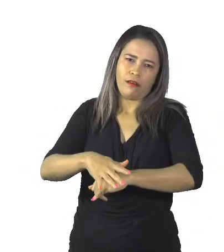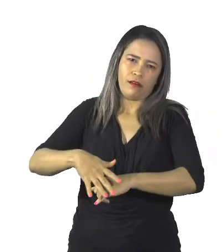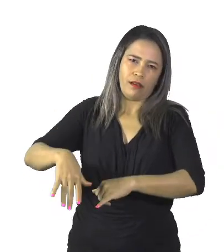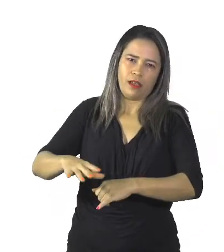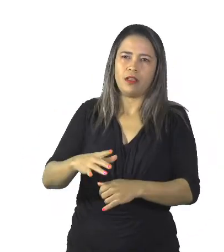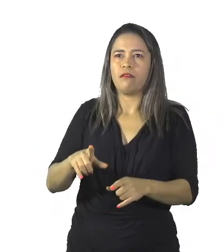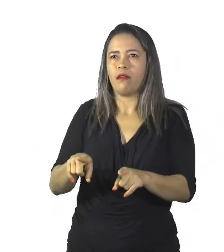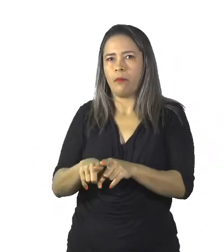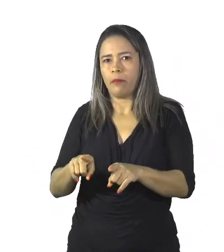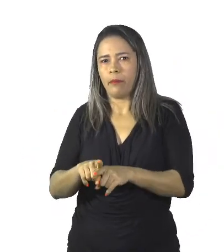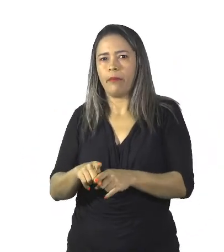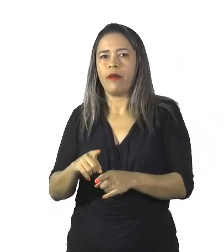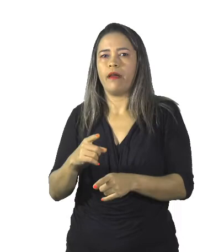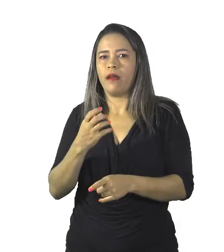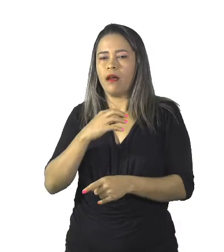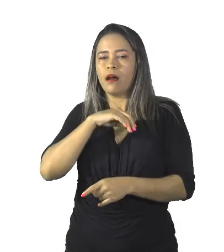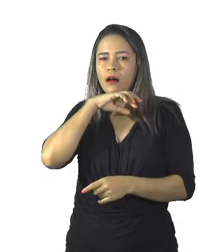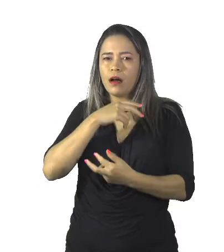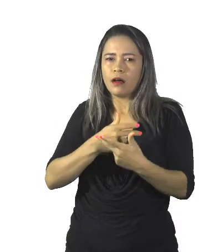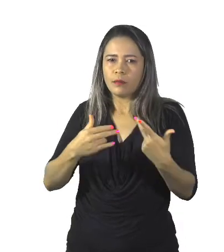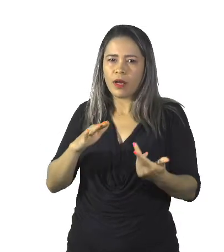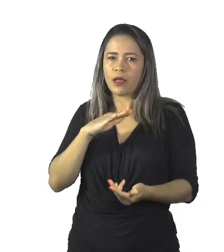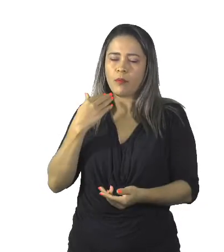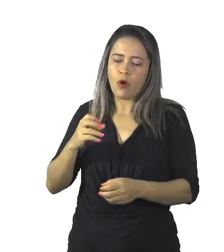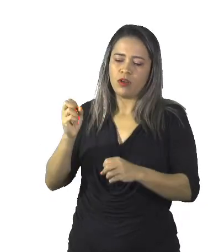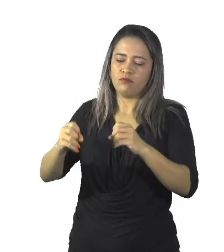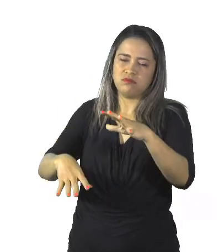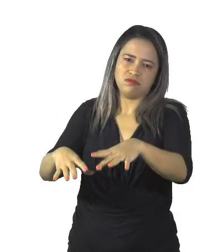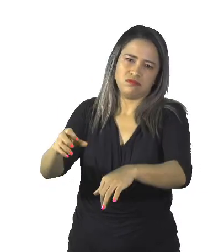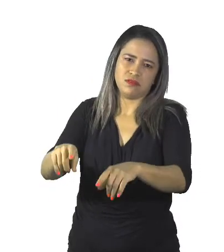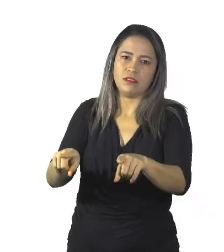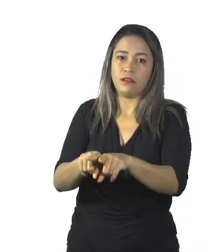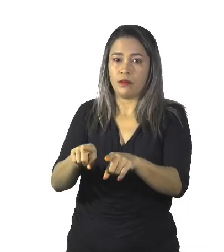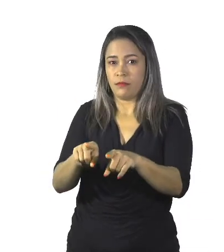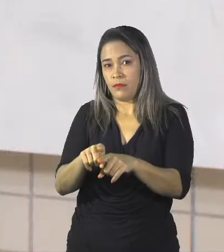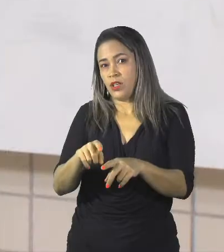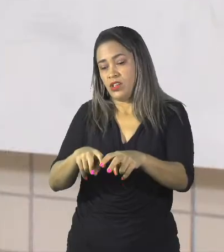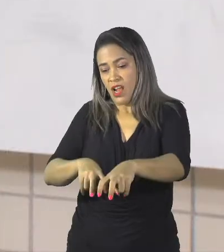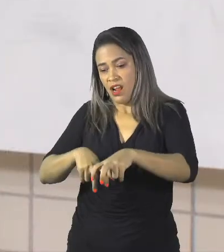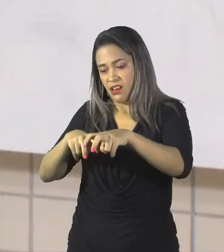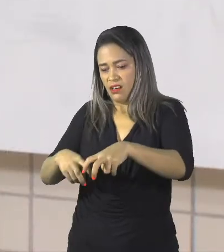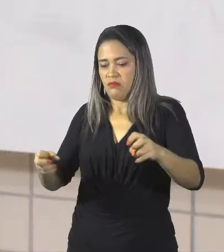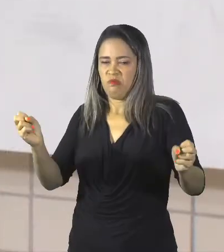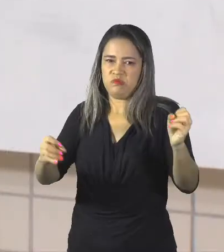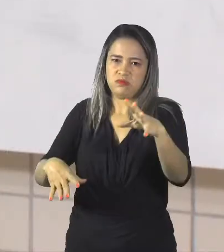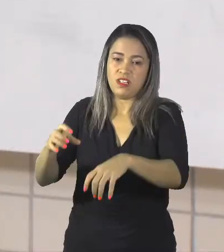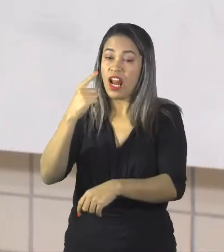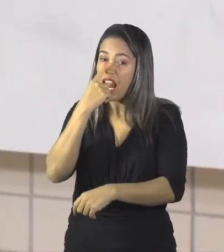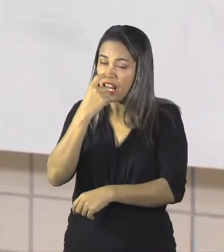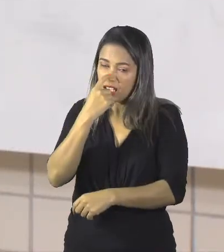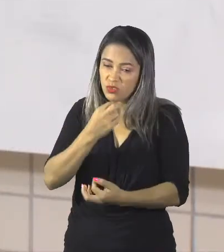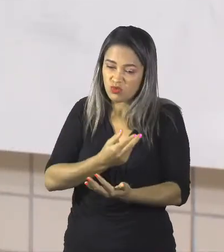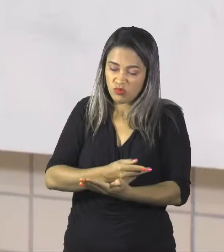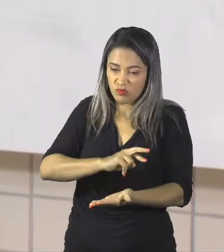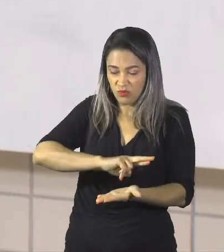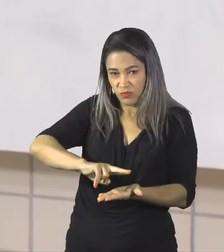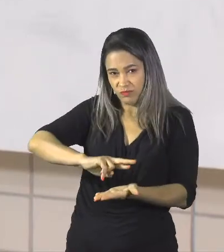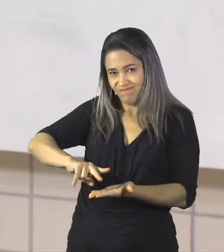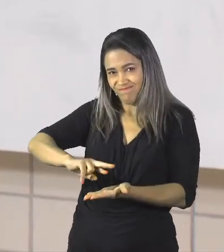animais domésticos selvagens e atividades agrícolas. Então a gente vê